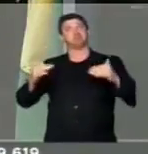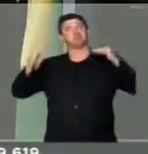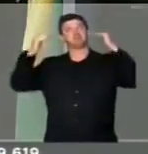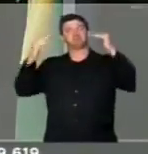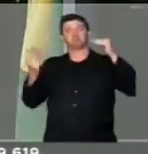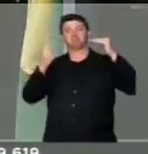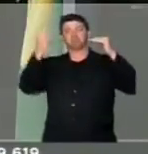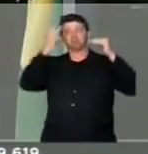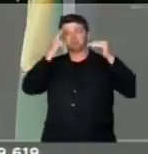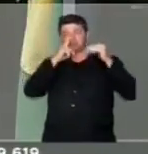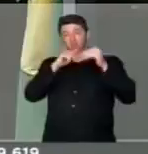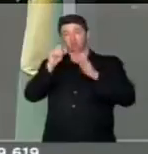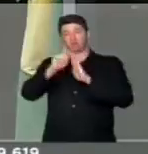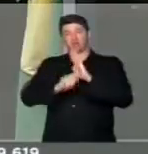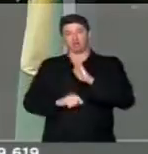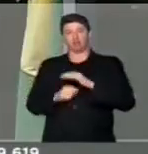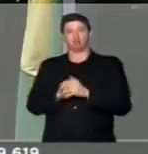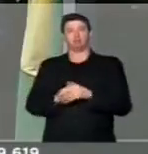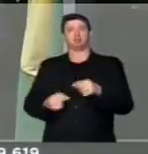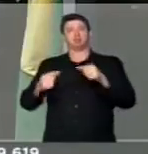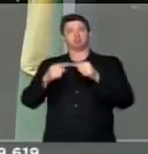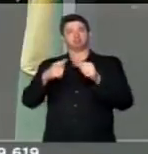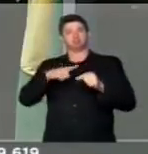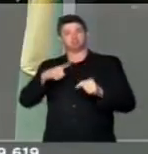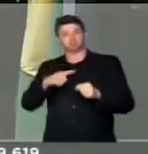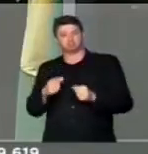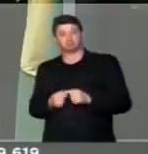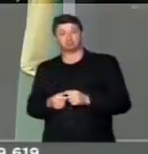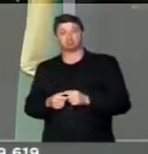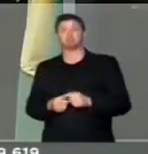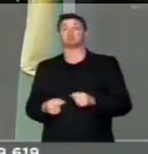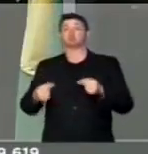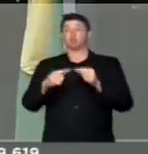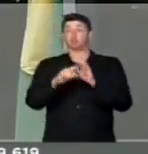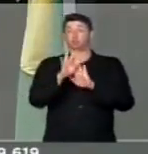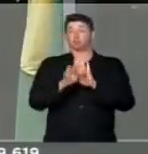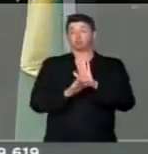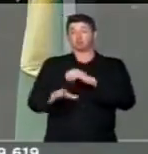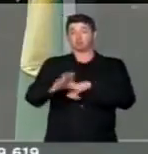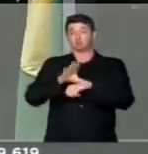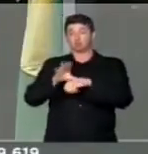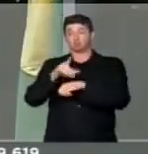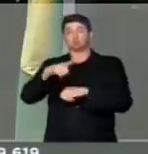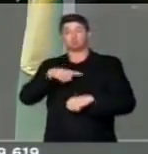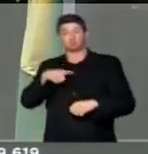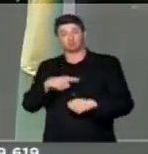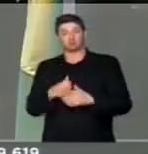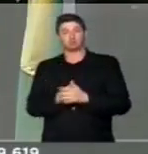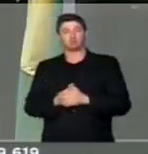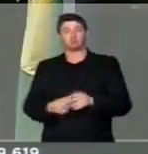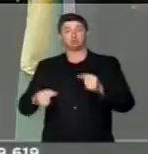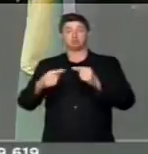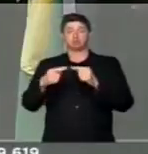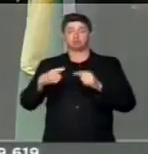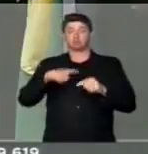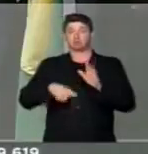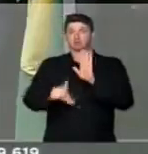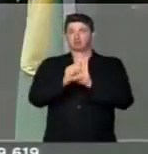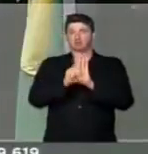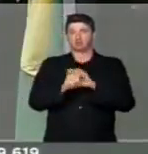relatório apresentado, fundamentado com base no texto constitucional, com base na